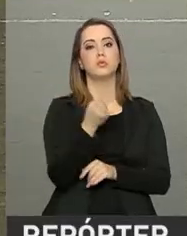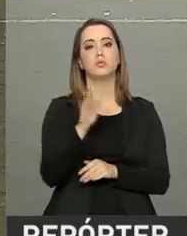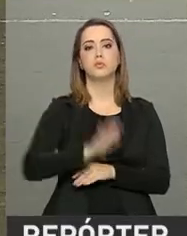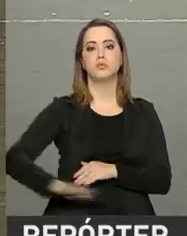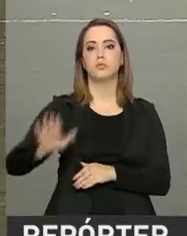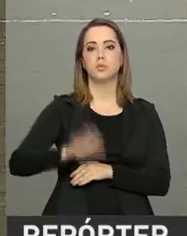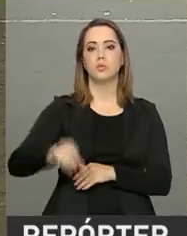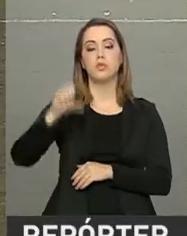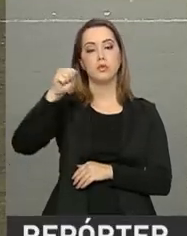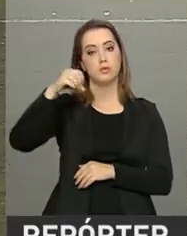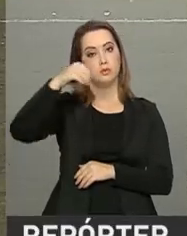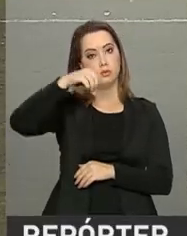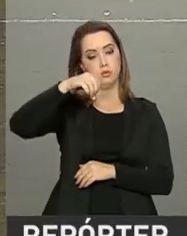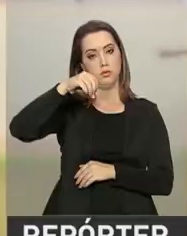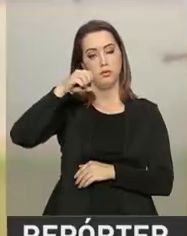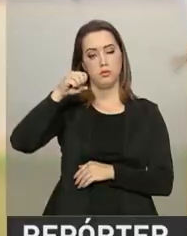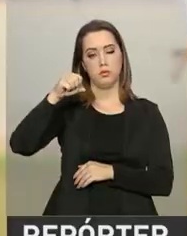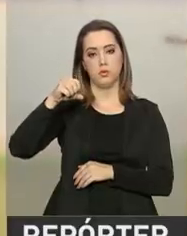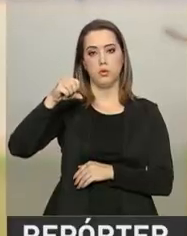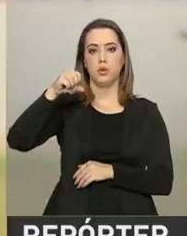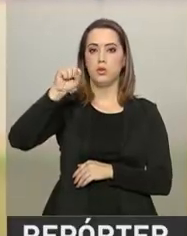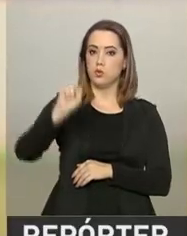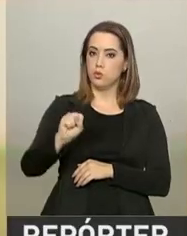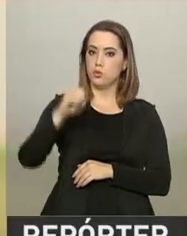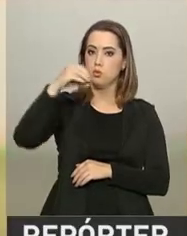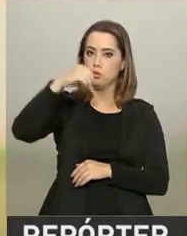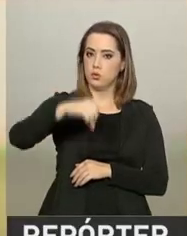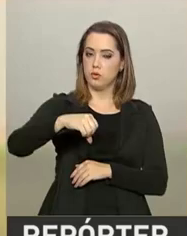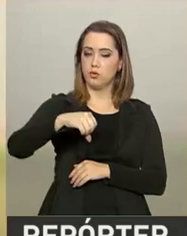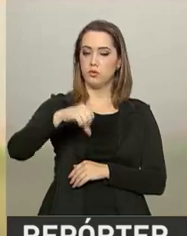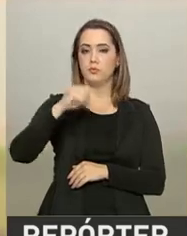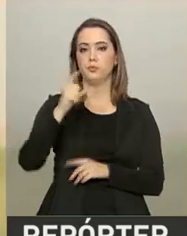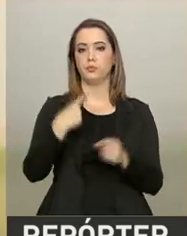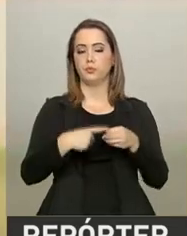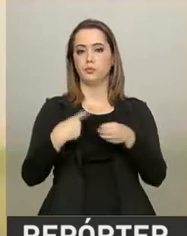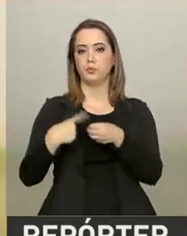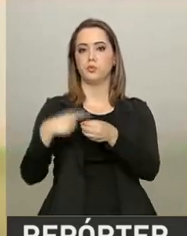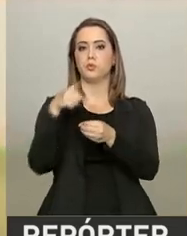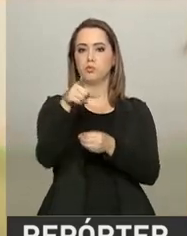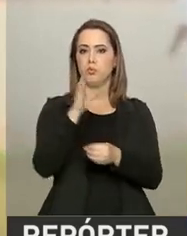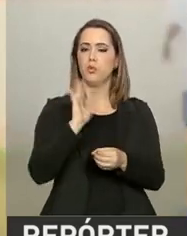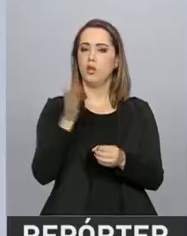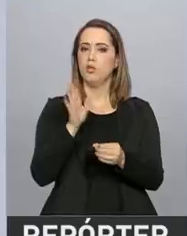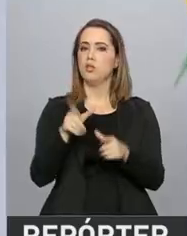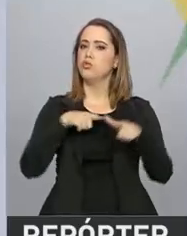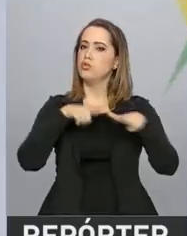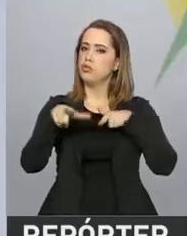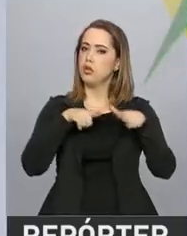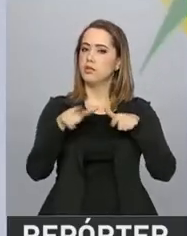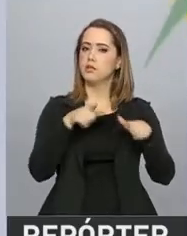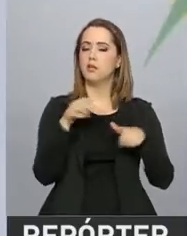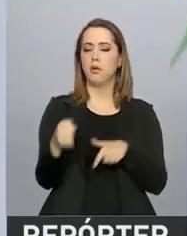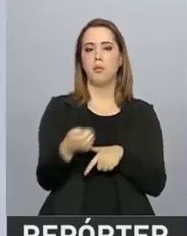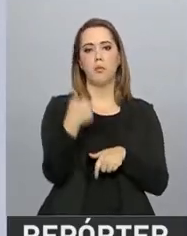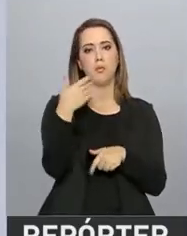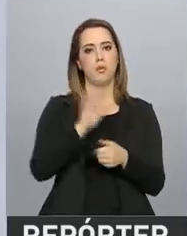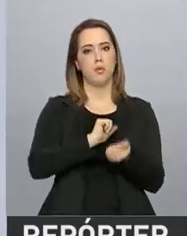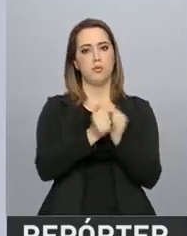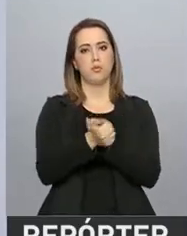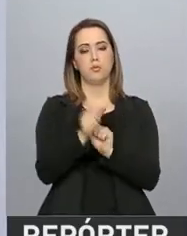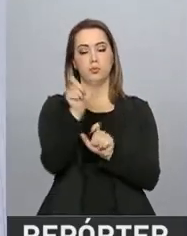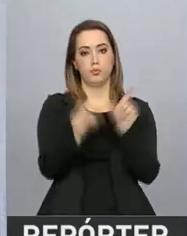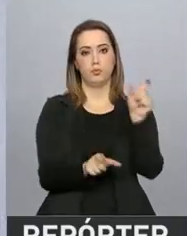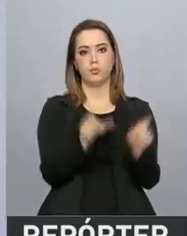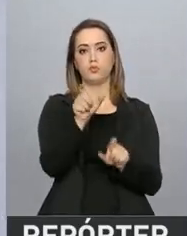89 cidades de todo o país. Joseias começou no programa e já faz estágio para se tornar atleta de alto rendimento